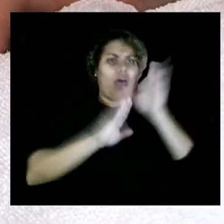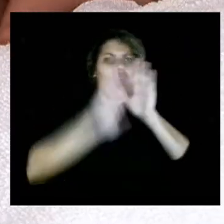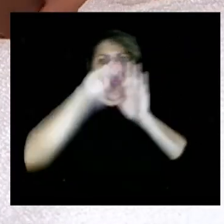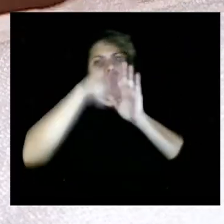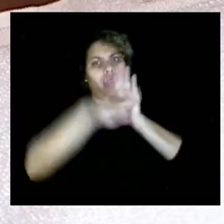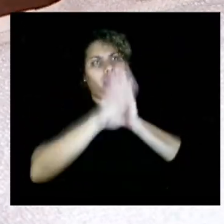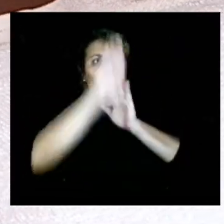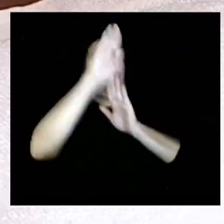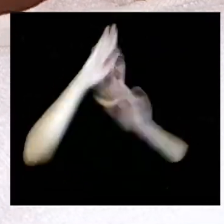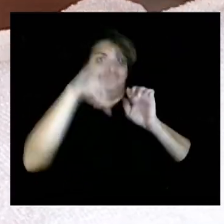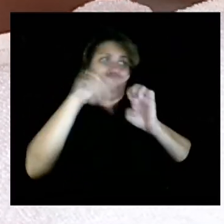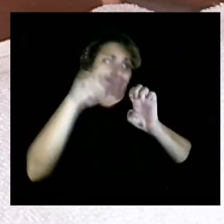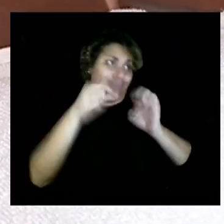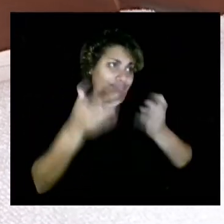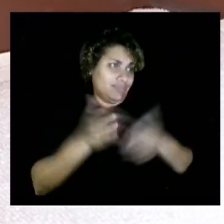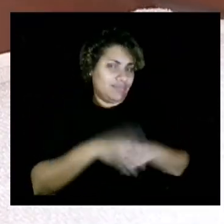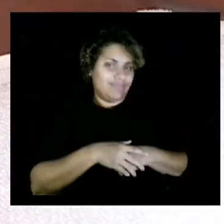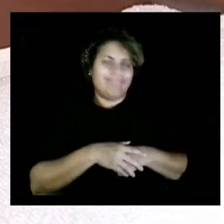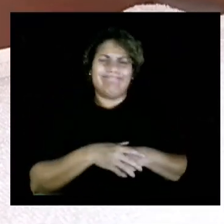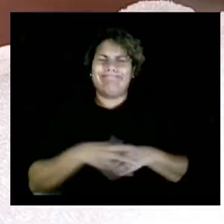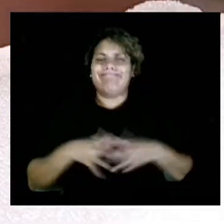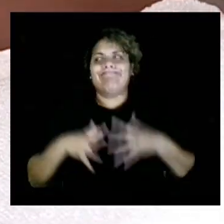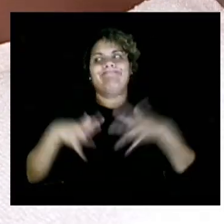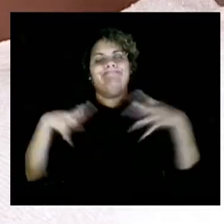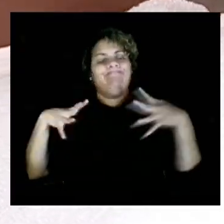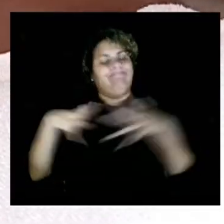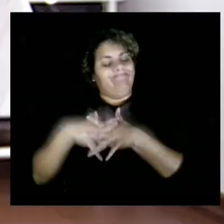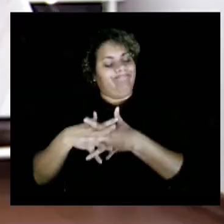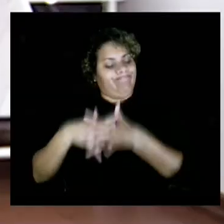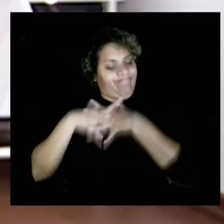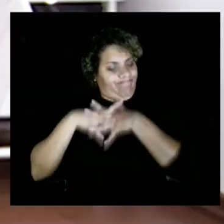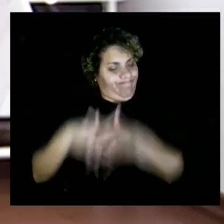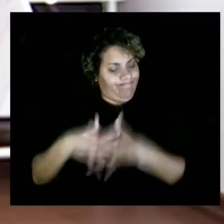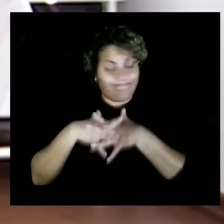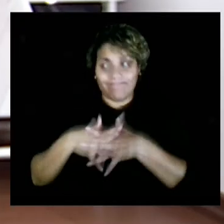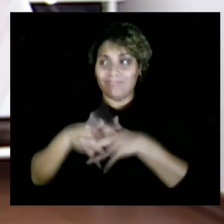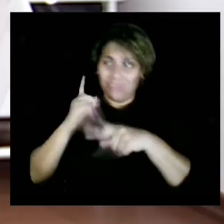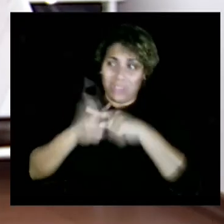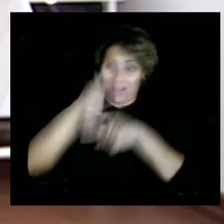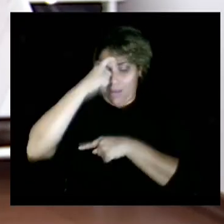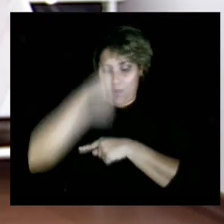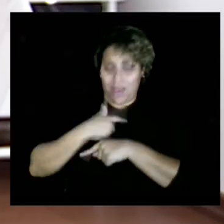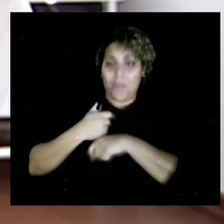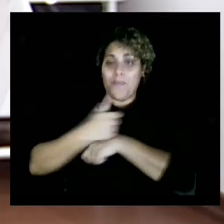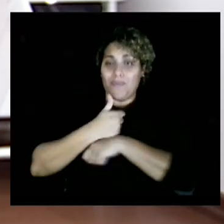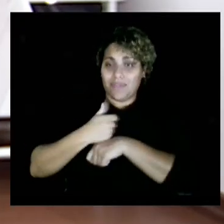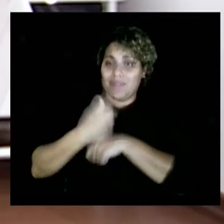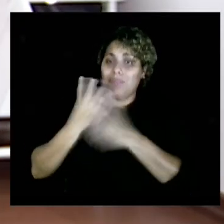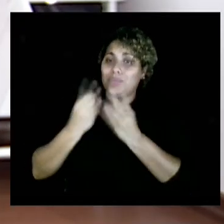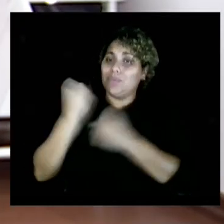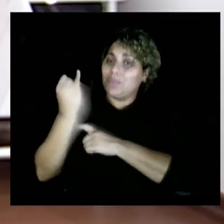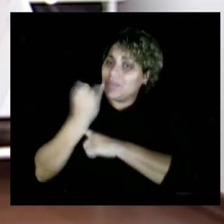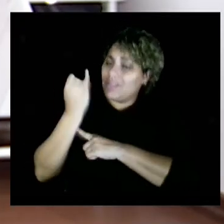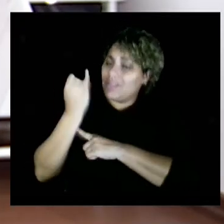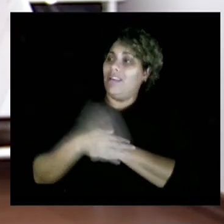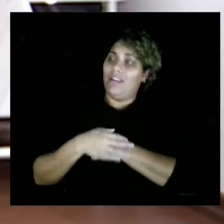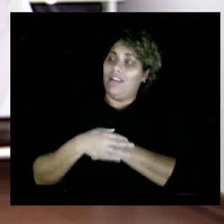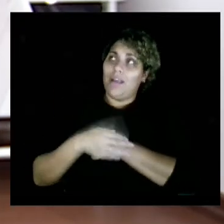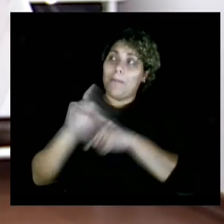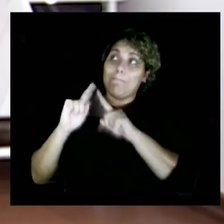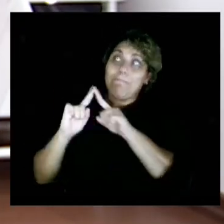É complicado, né? É complicado, porque a minha profissão é muito importante, mas